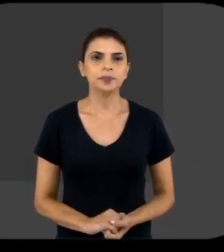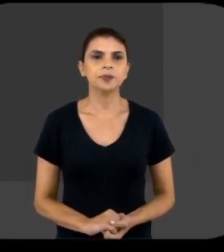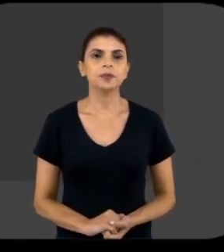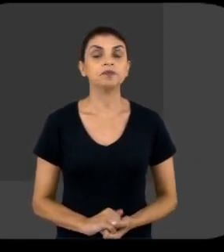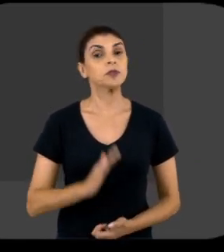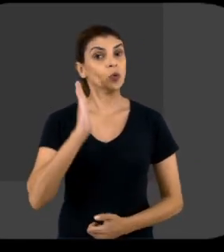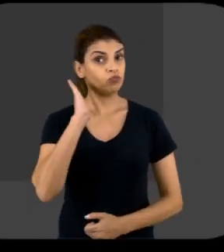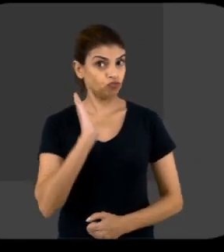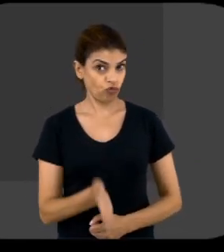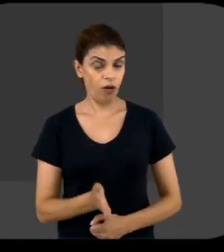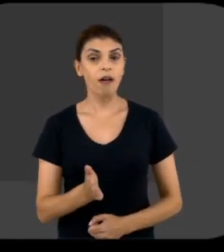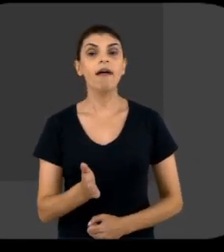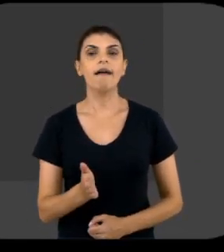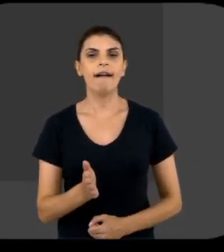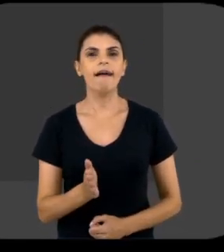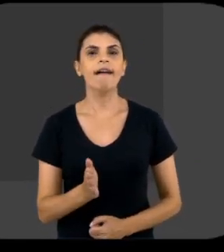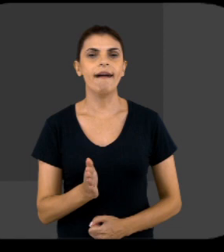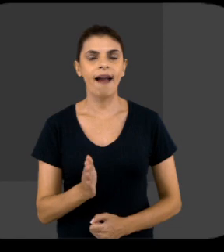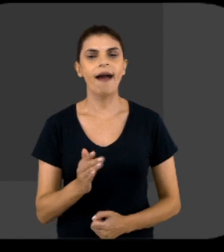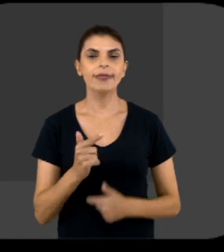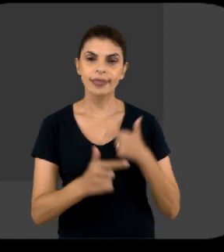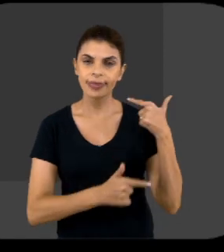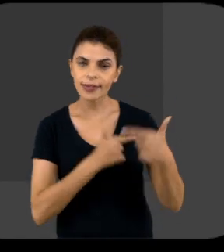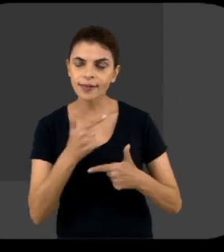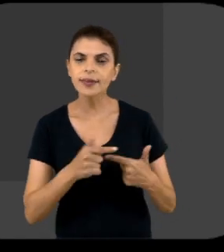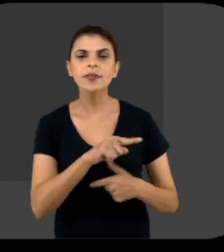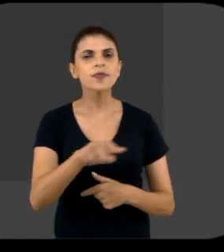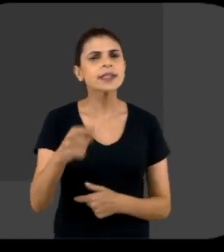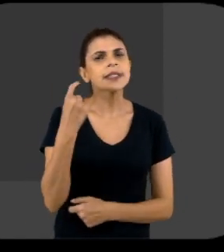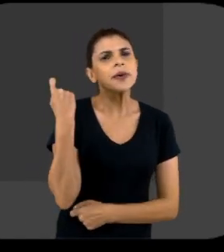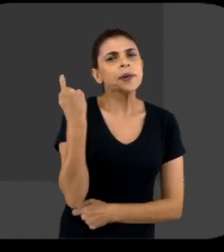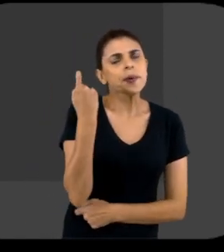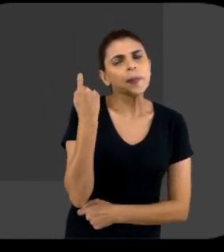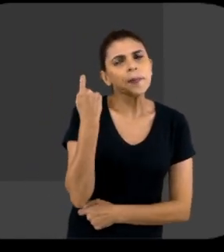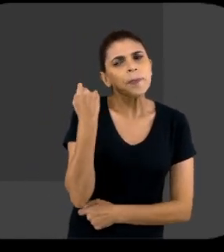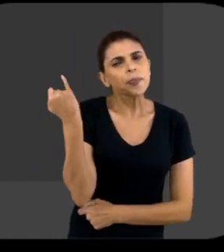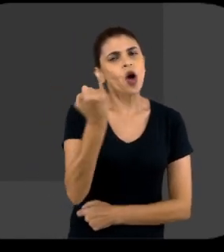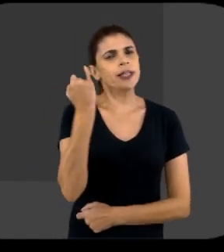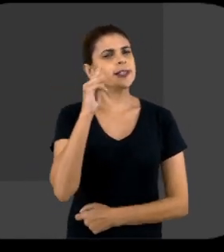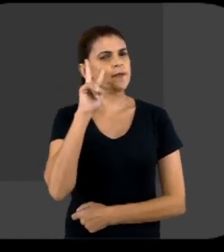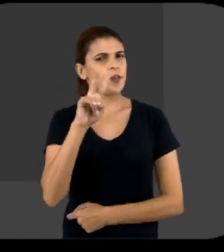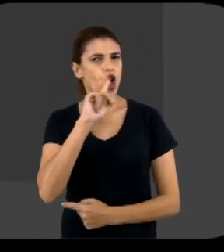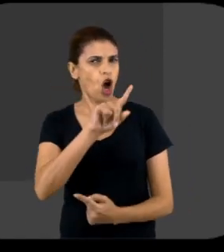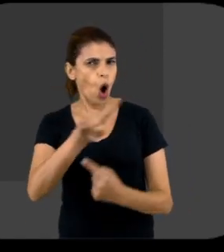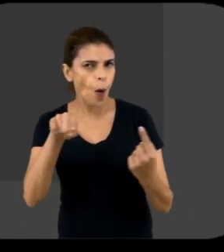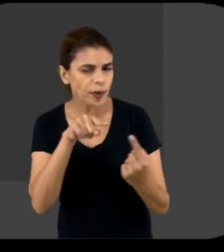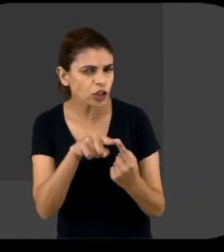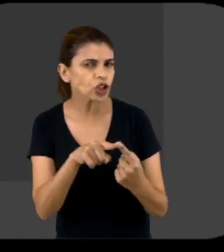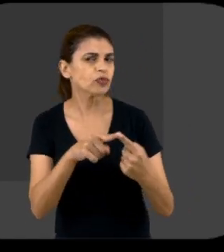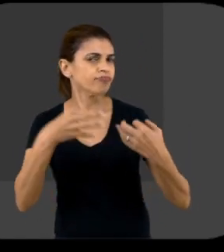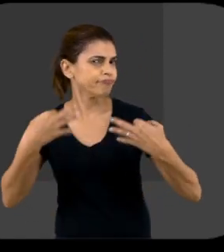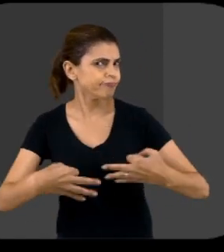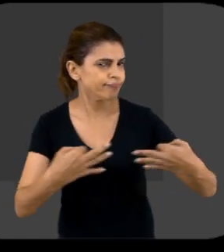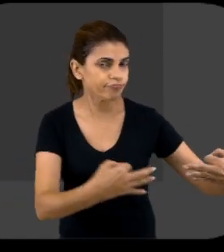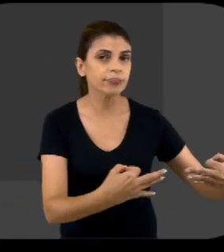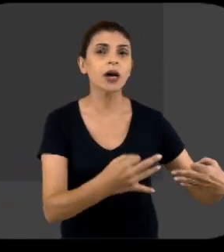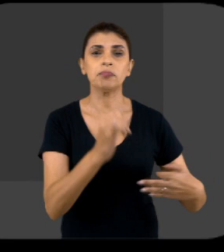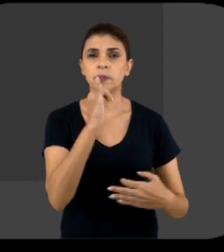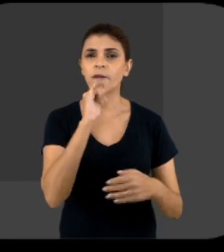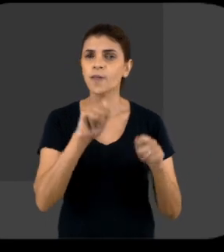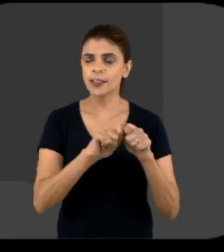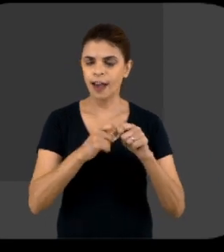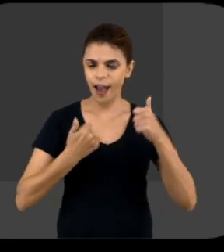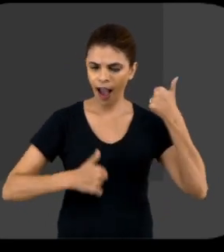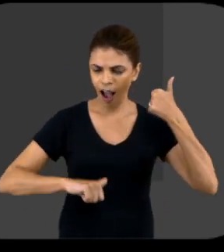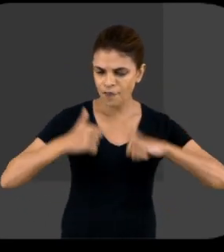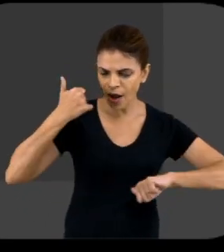Logo após essas atividades, é muito importante verificar se os objetivos foram atendidos e aí, no caso, fazer